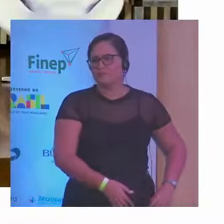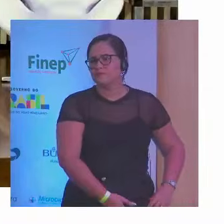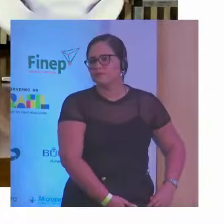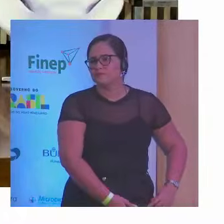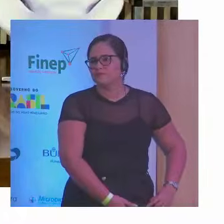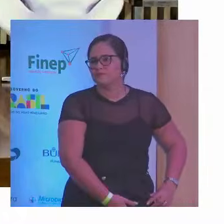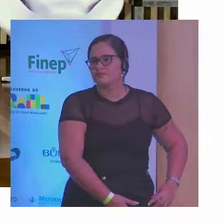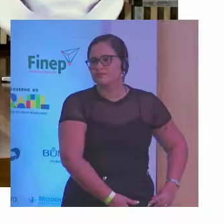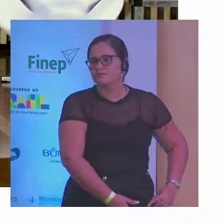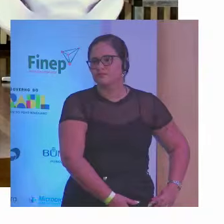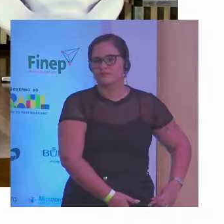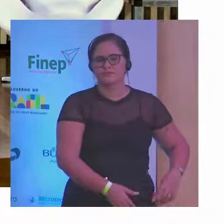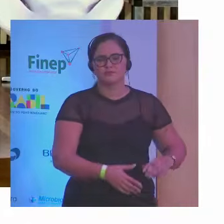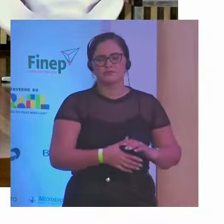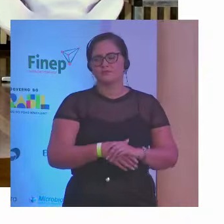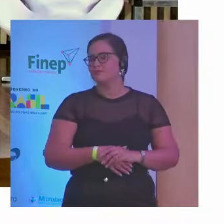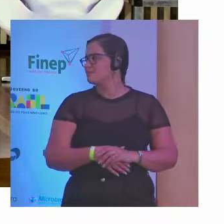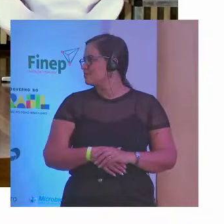Com você agora.